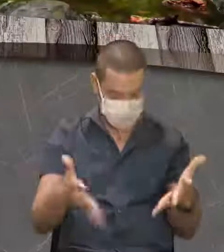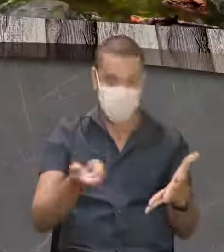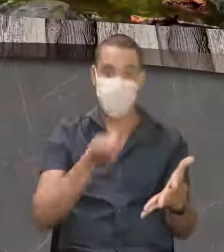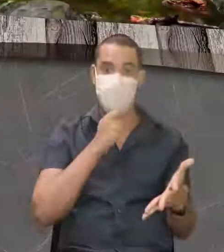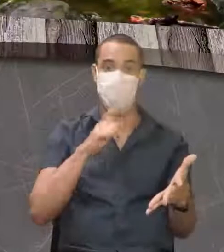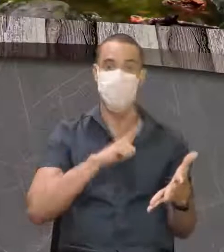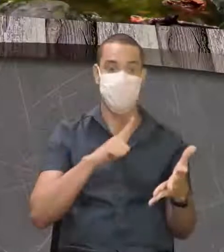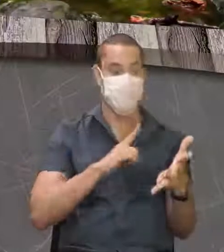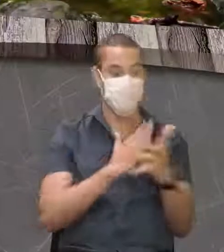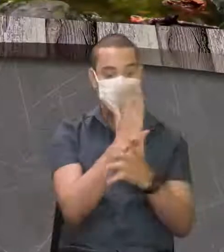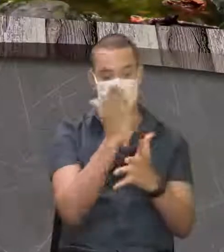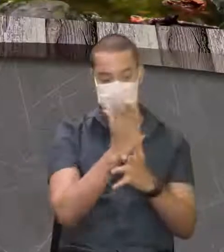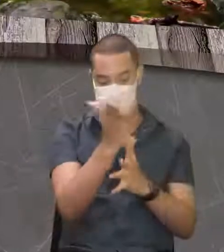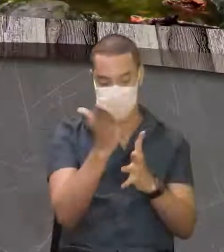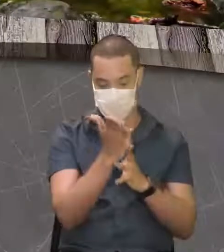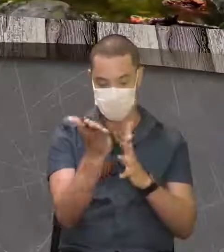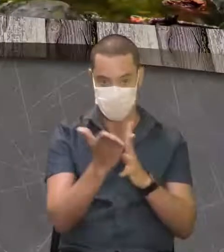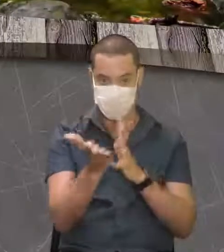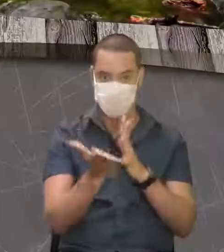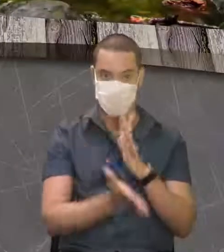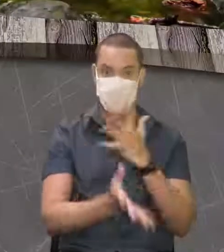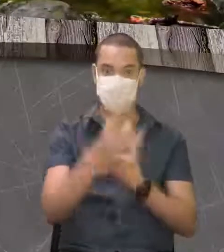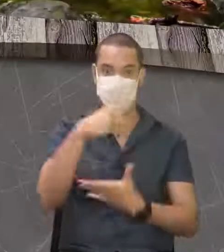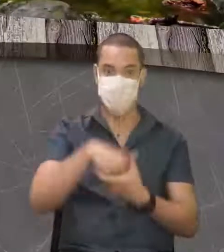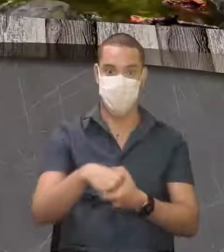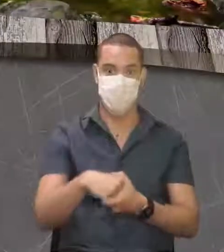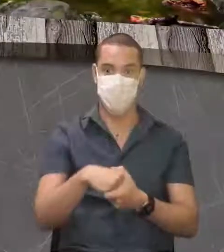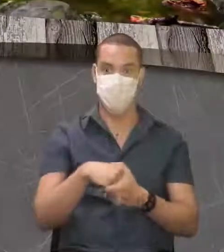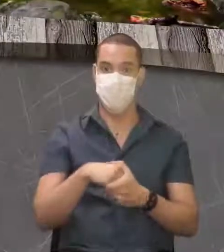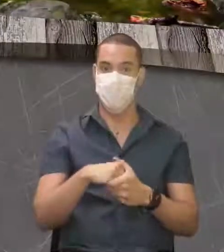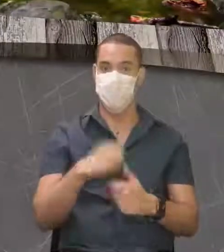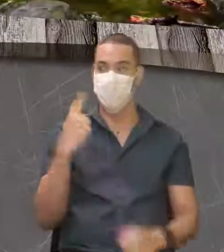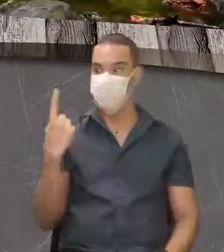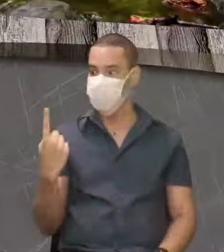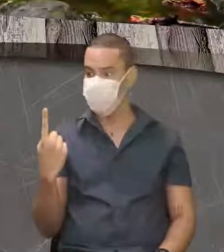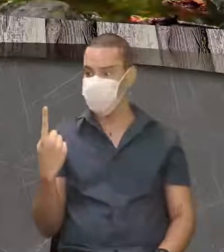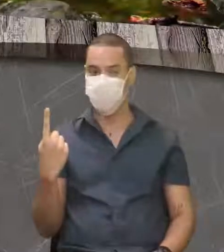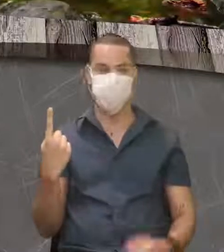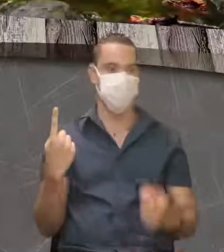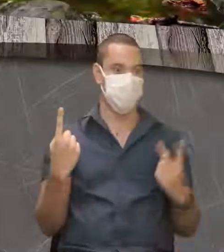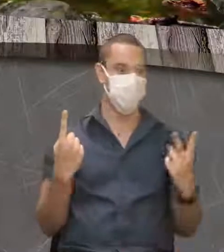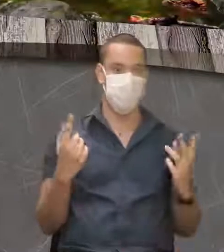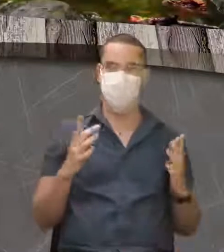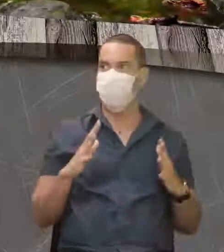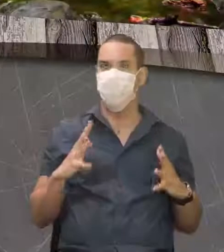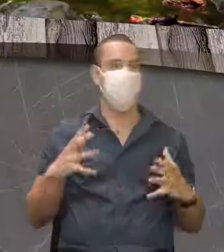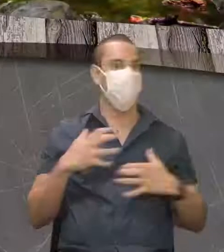tem aquelas 5 lá na paradinha da prófase 1, né? Da meiose,